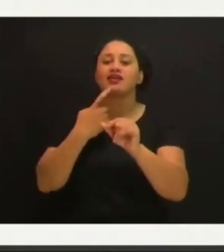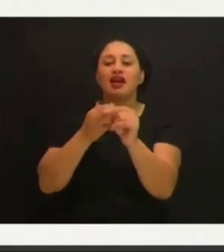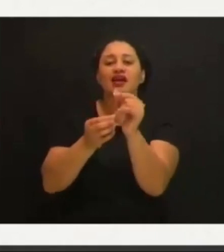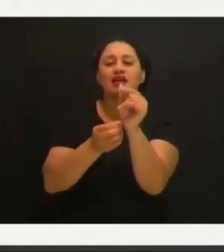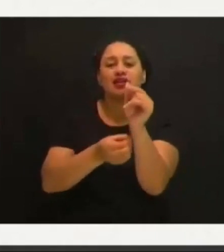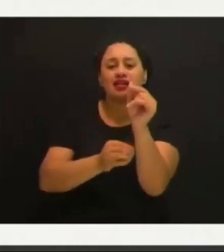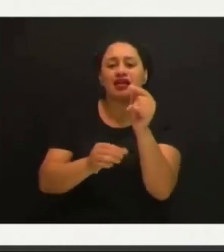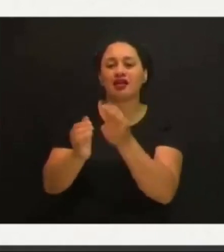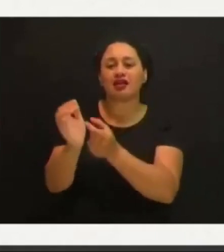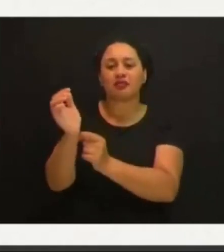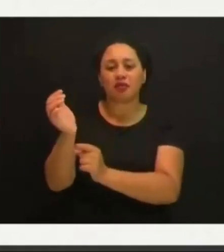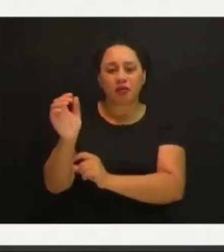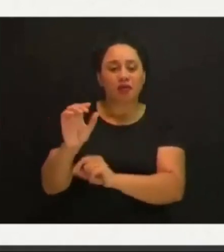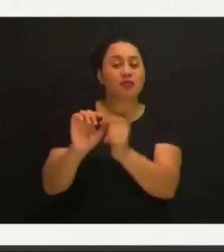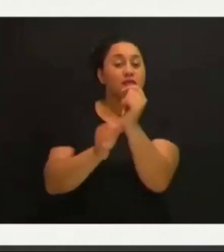sanguíneos.